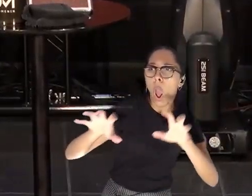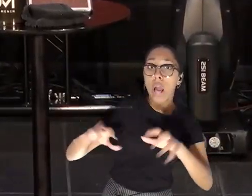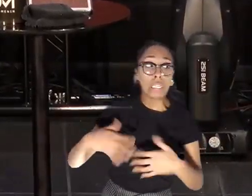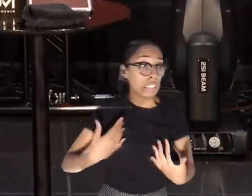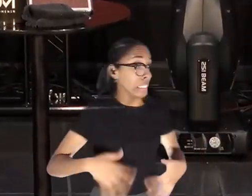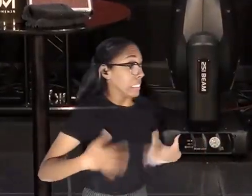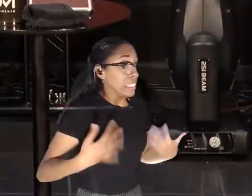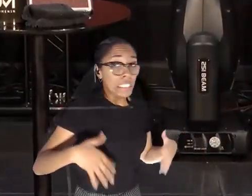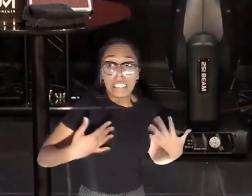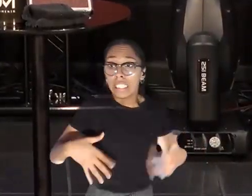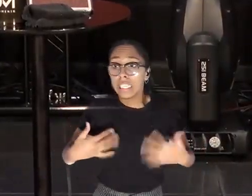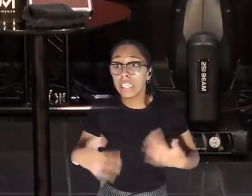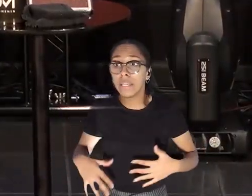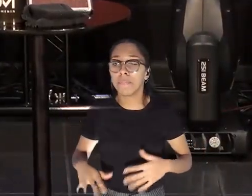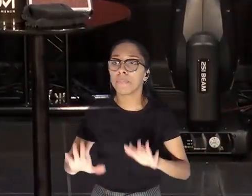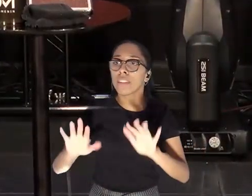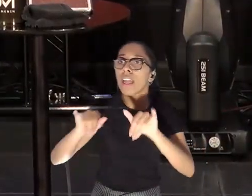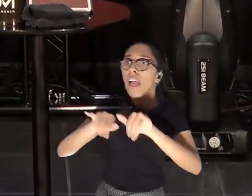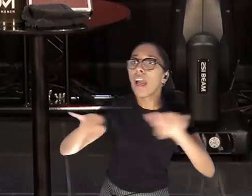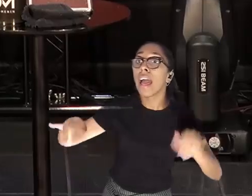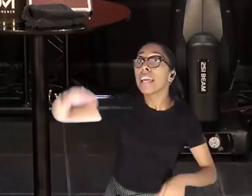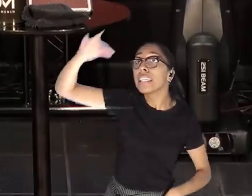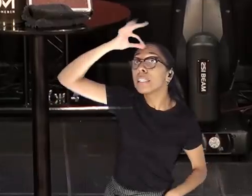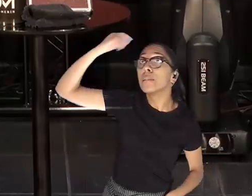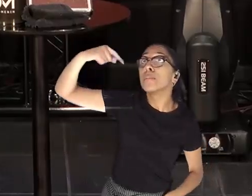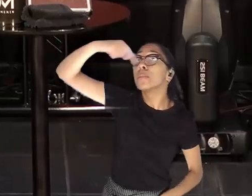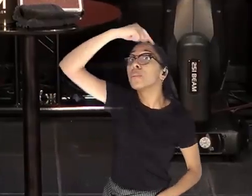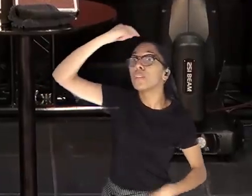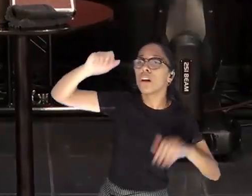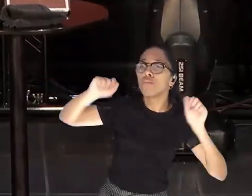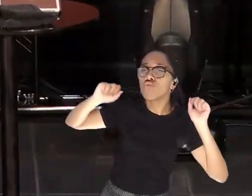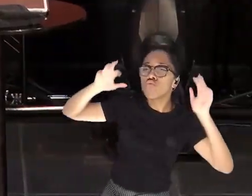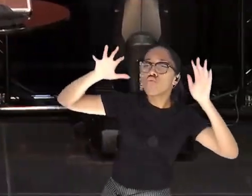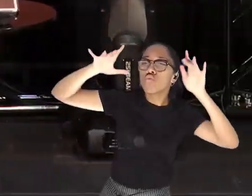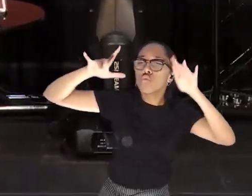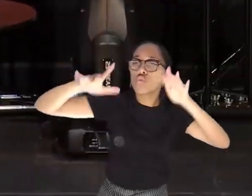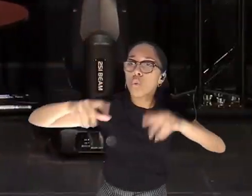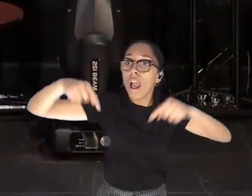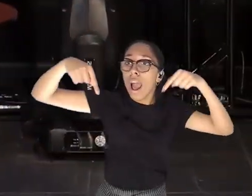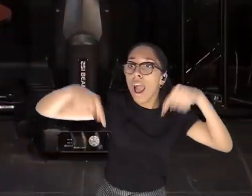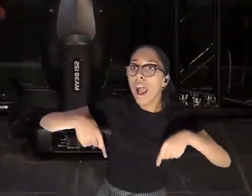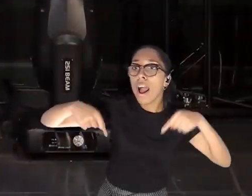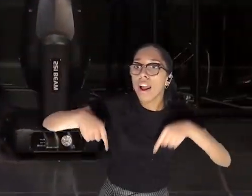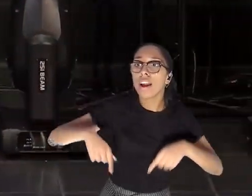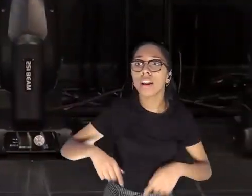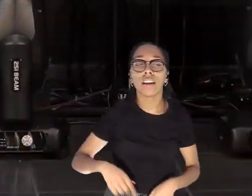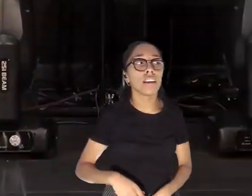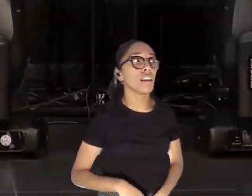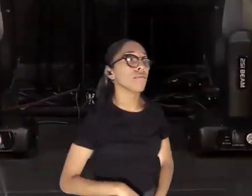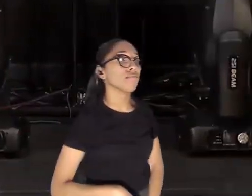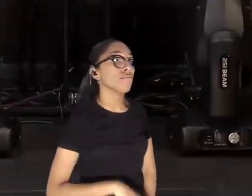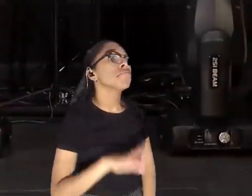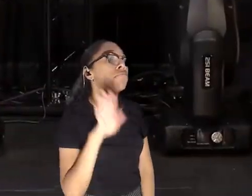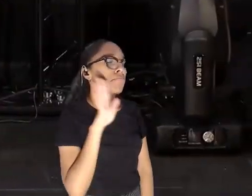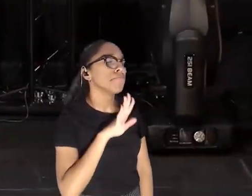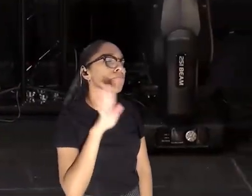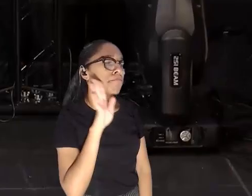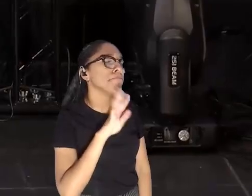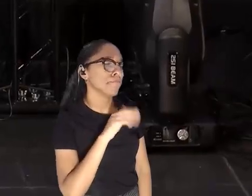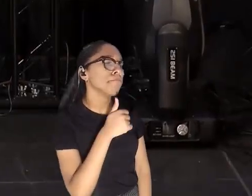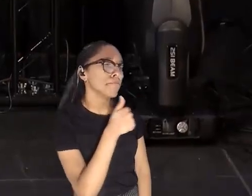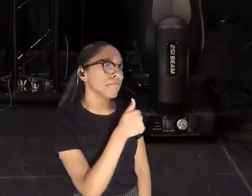O Espírito de Deus está aqui. Ah, beleza. Não é assim, irmão. É o